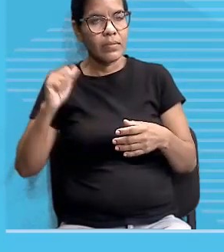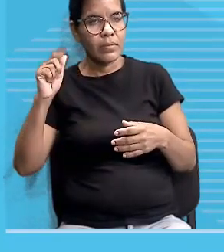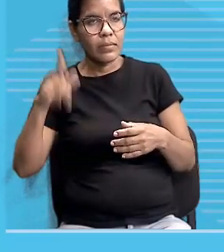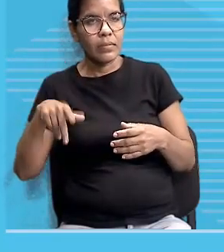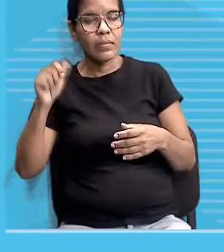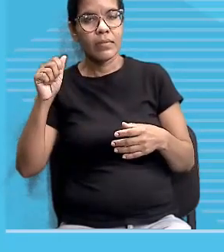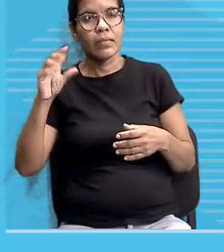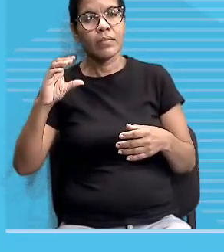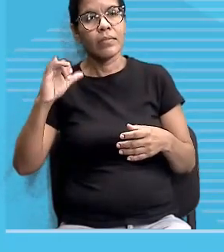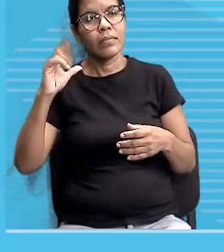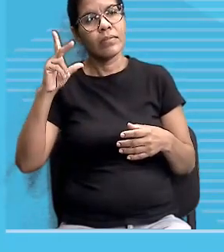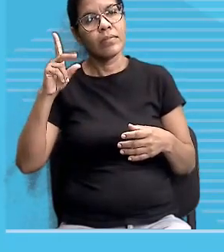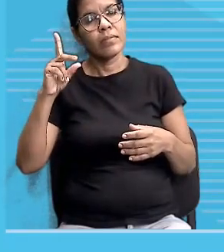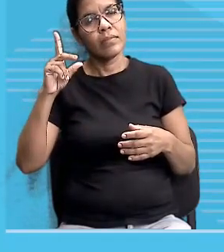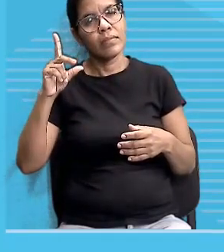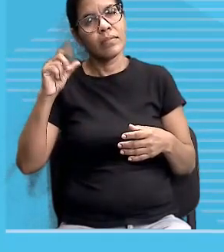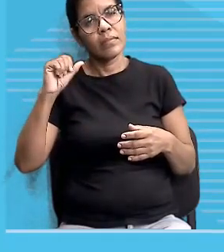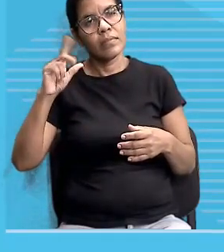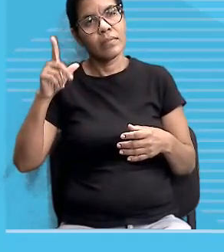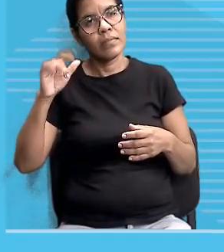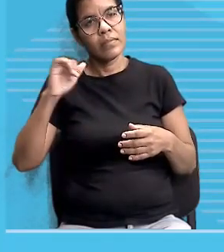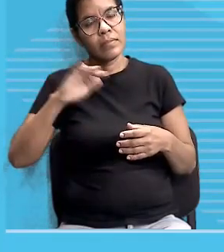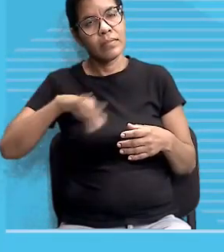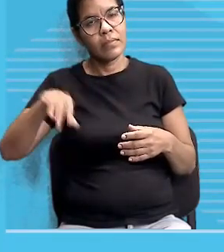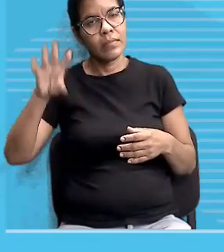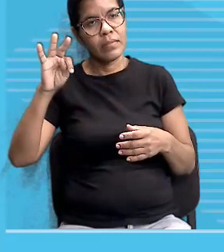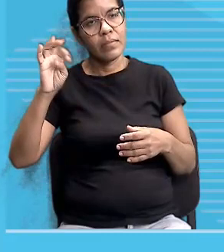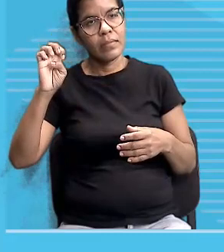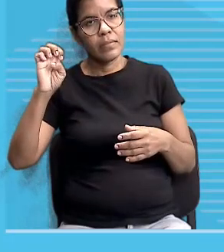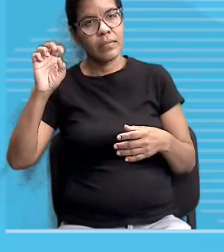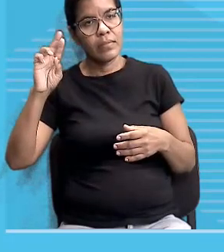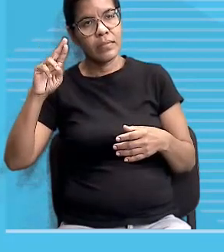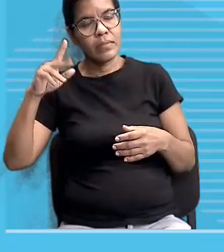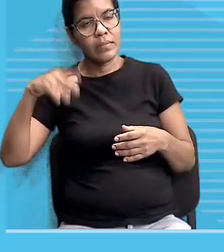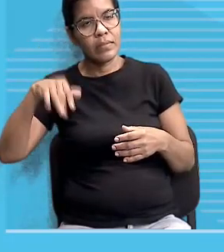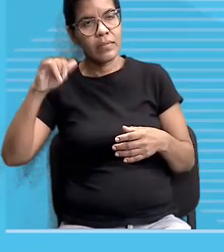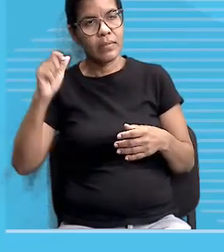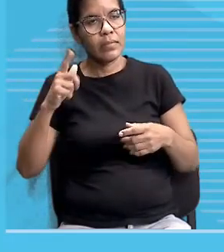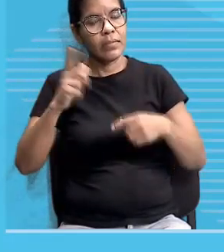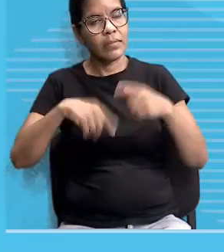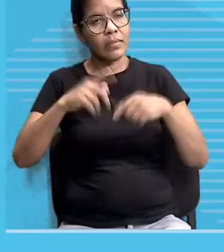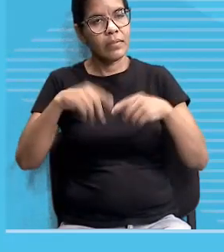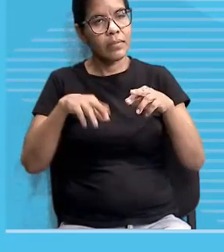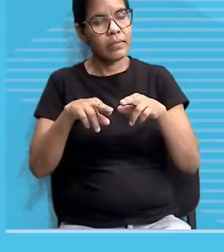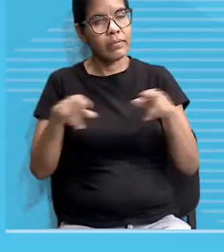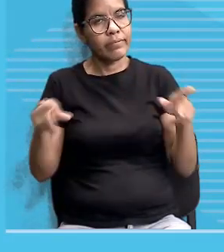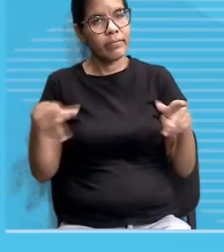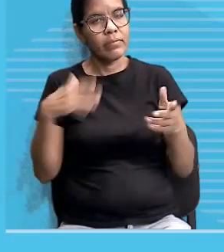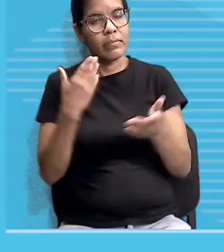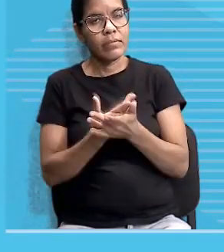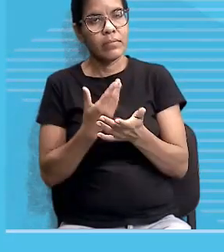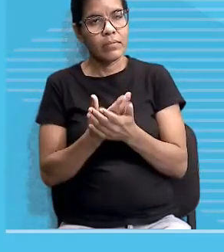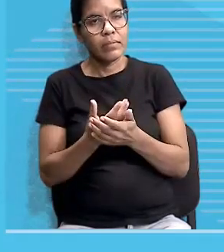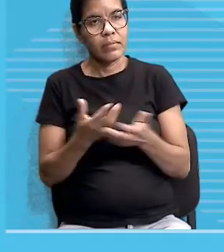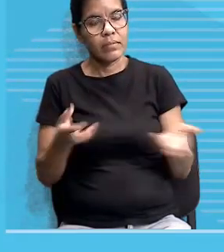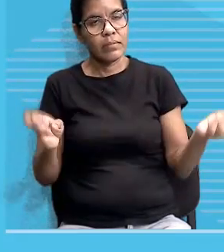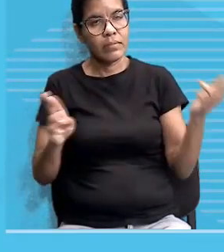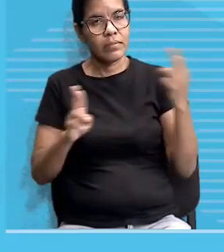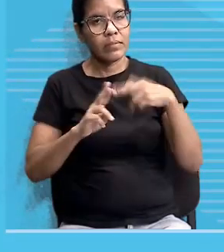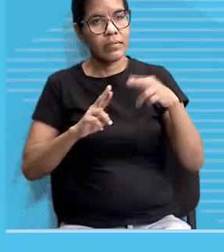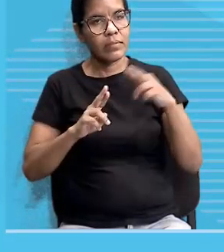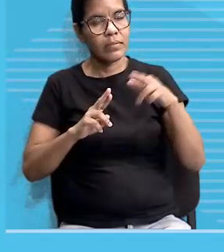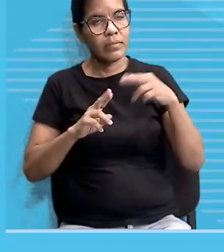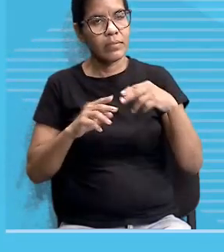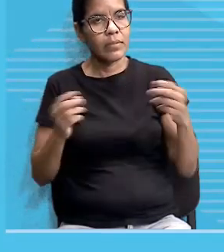tá agora quando são materiais diferentes e eu vou estudar essa relação